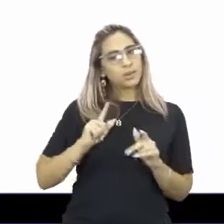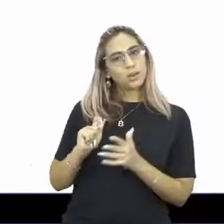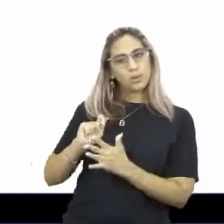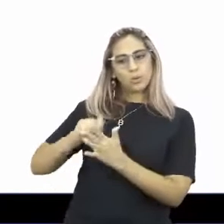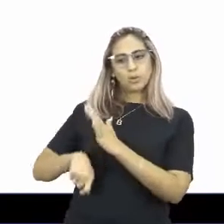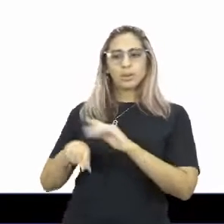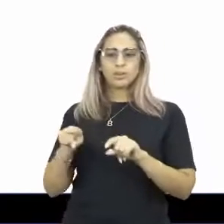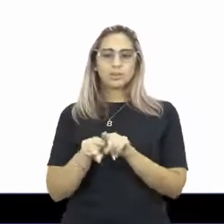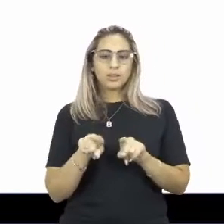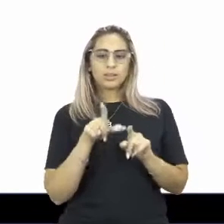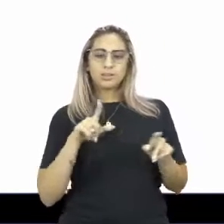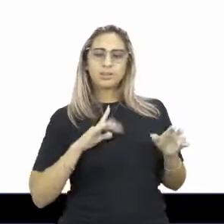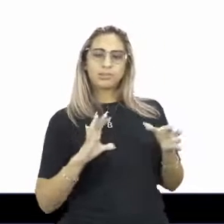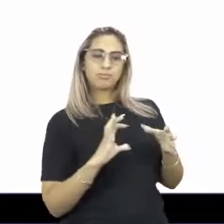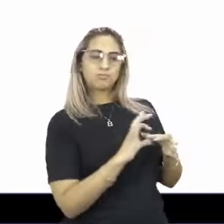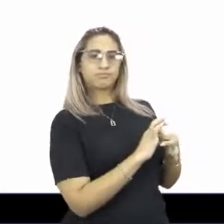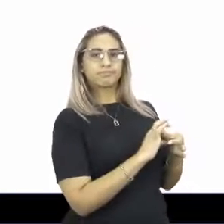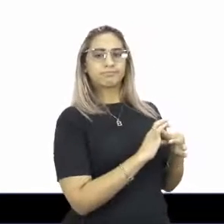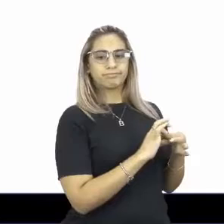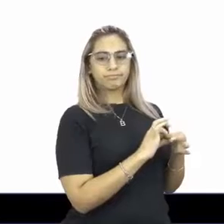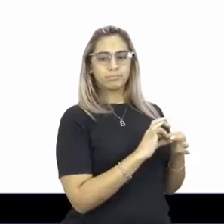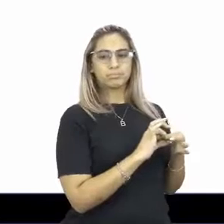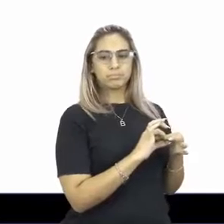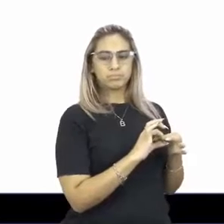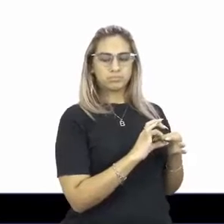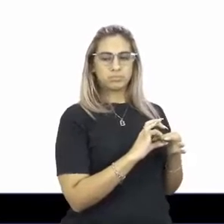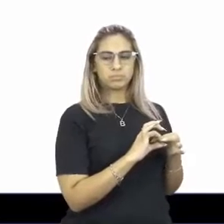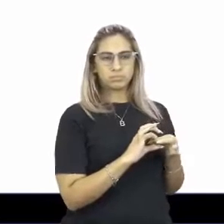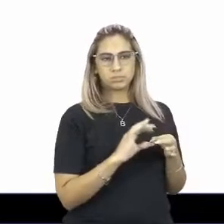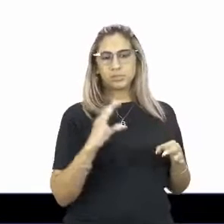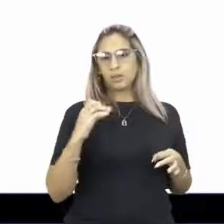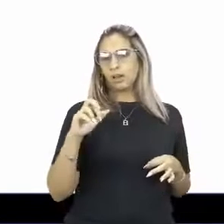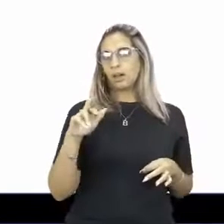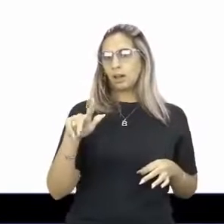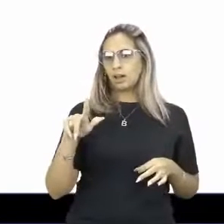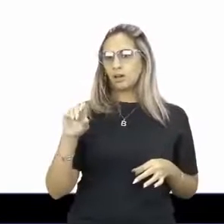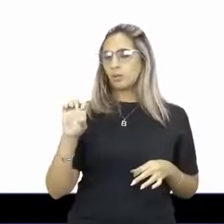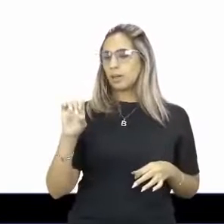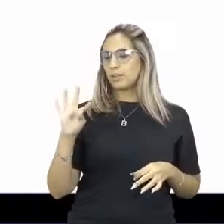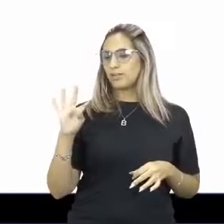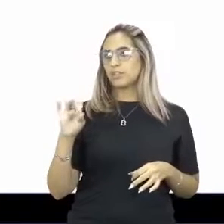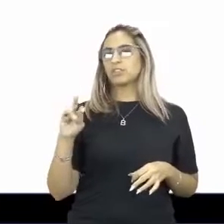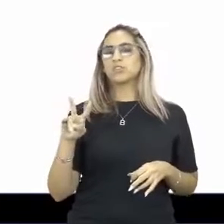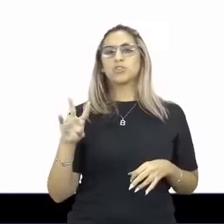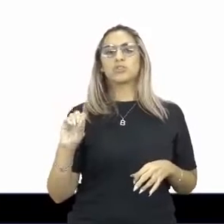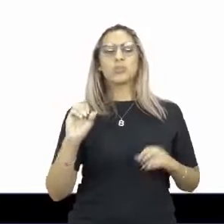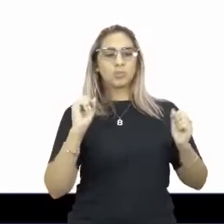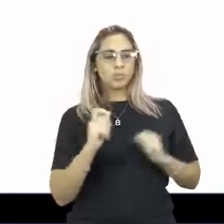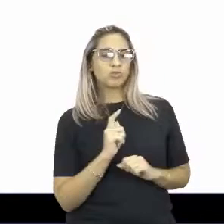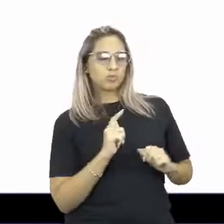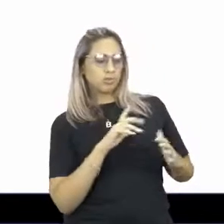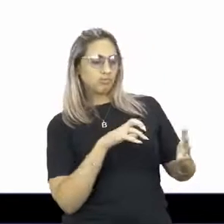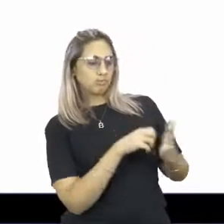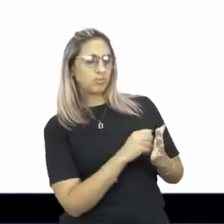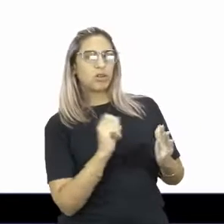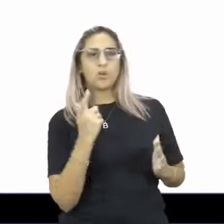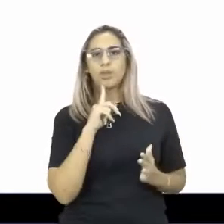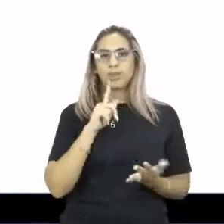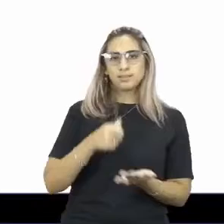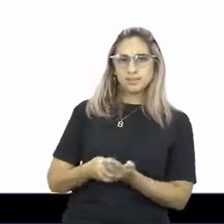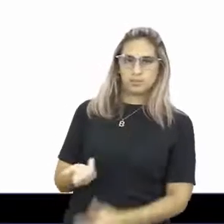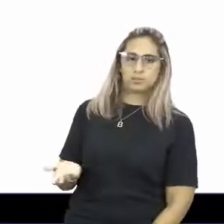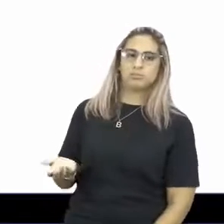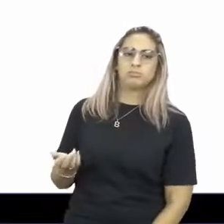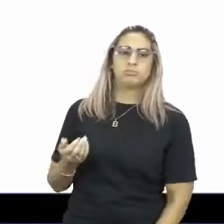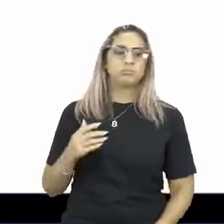contrato e também ter um vínculo em cargo efetivo. Pode ter a manutenção dele ou não, aí é a sua decisão, tá bom?